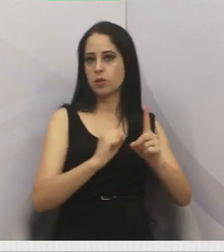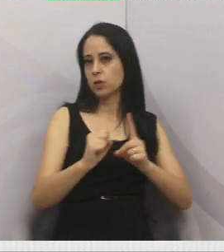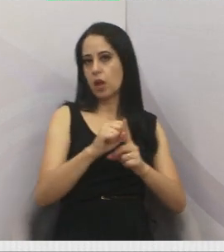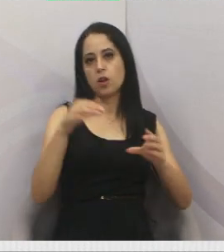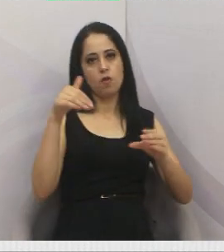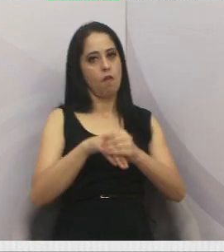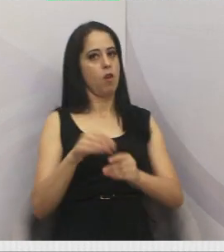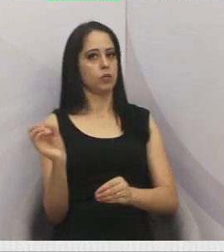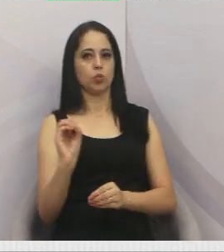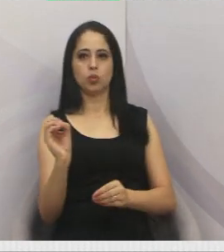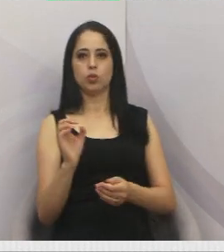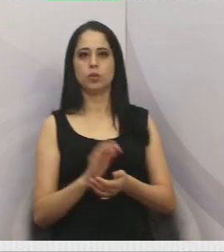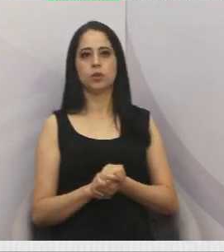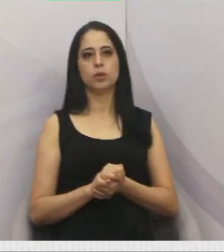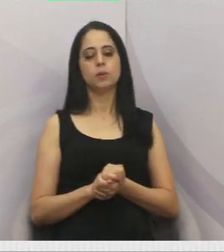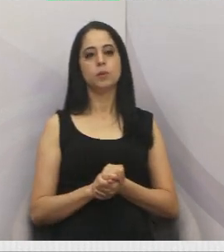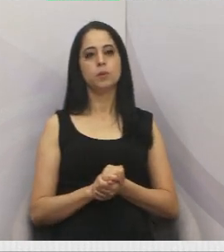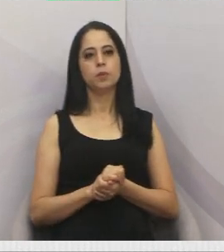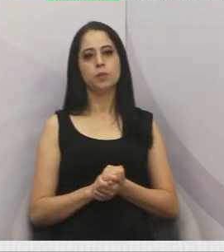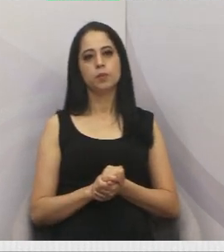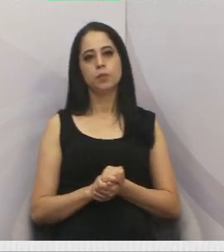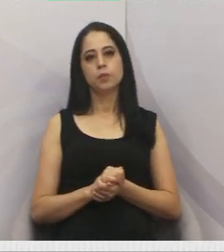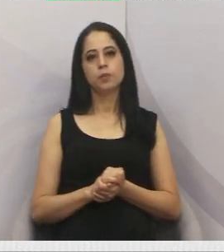branco. Próximo voto.